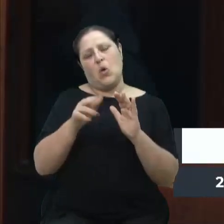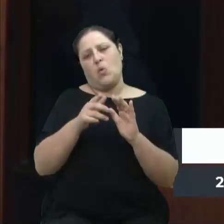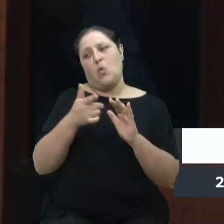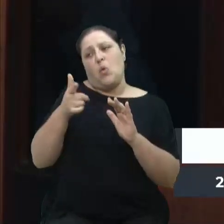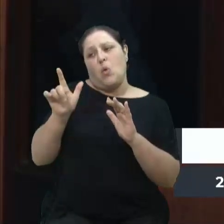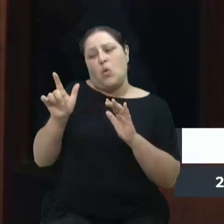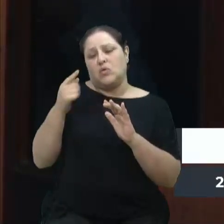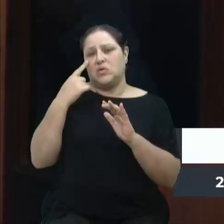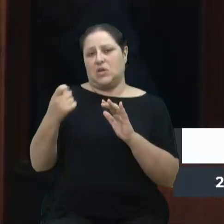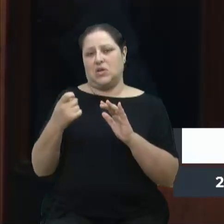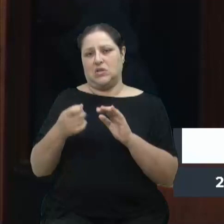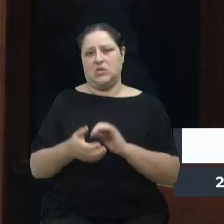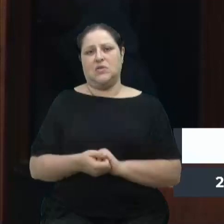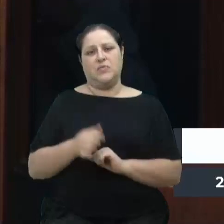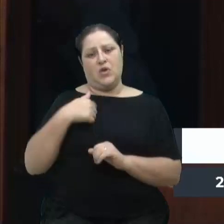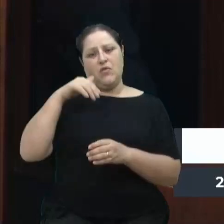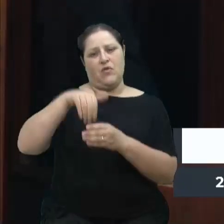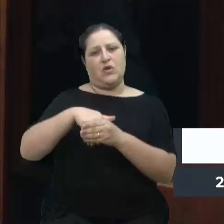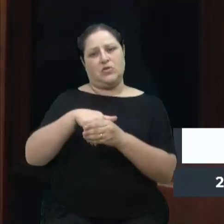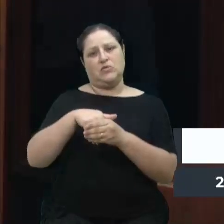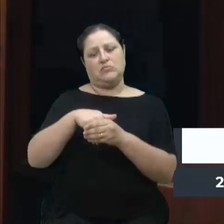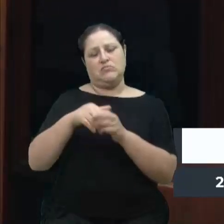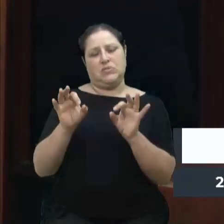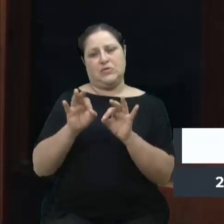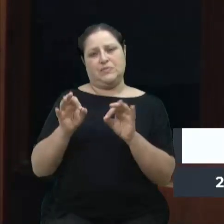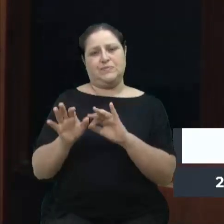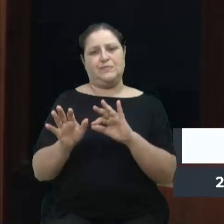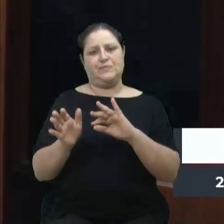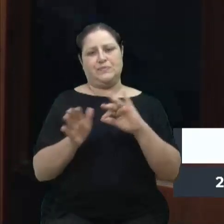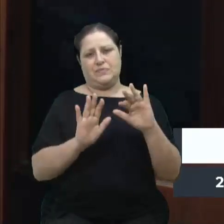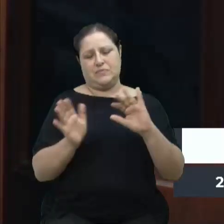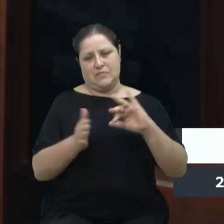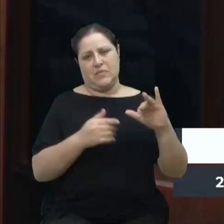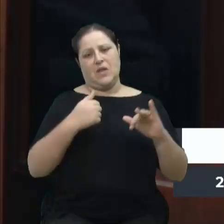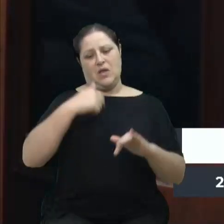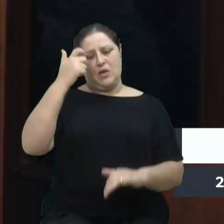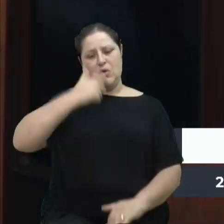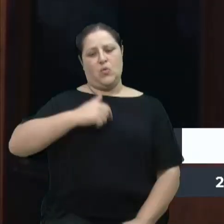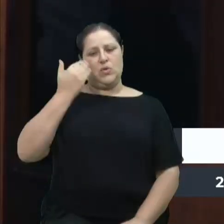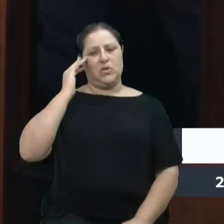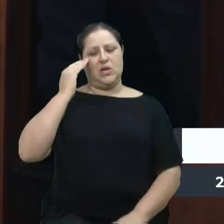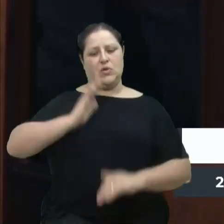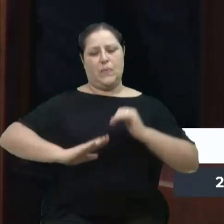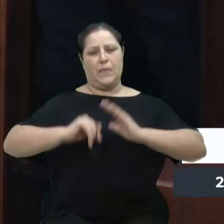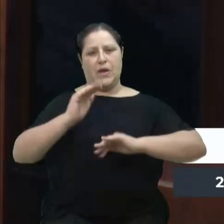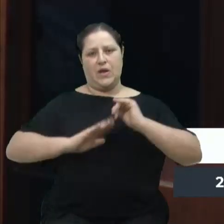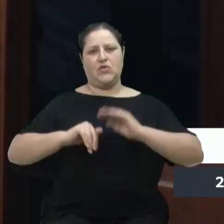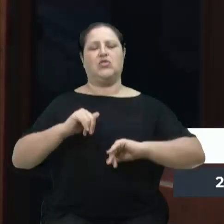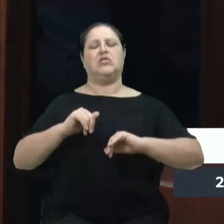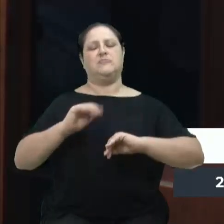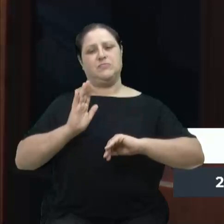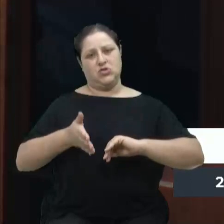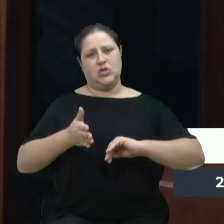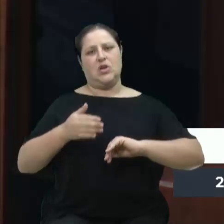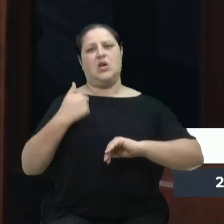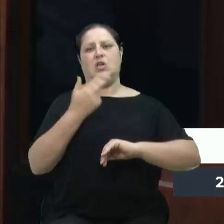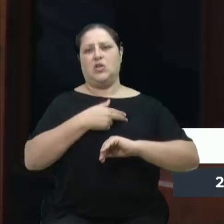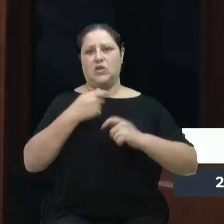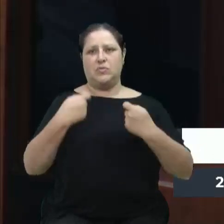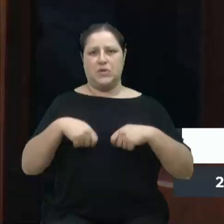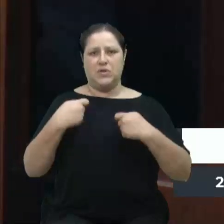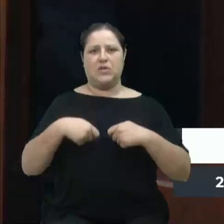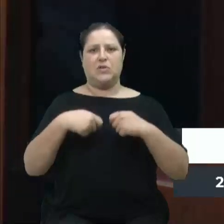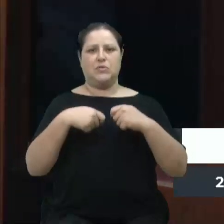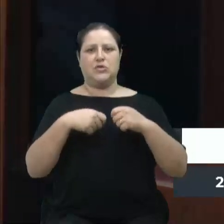quero dizer que esse vereador, ele entende pela prática que nós precisamos nos lastrar pela